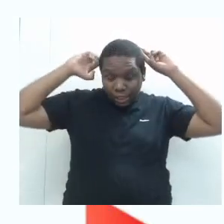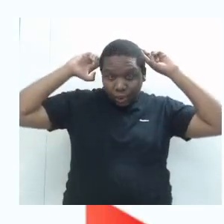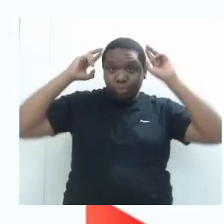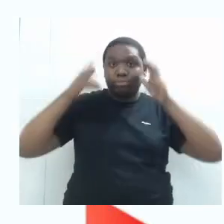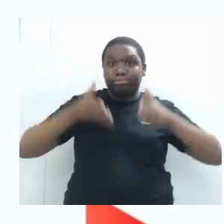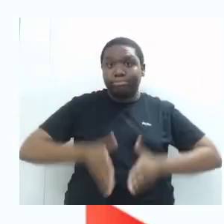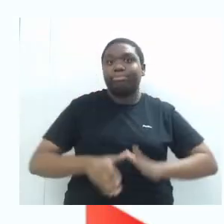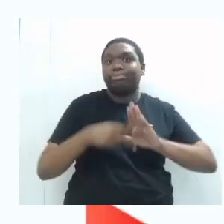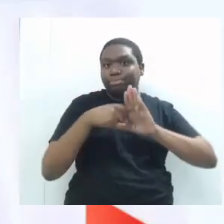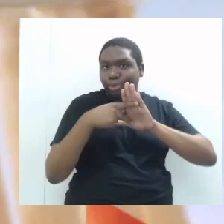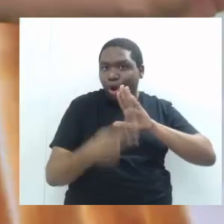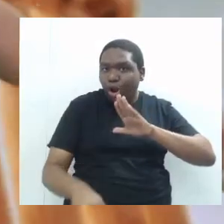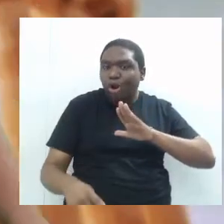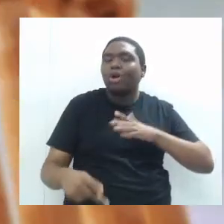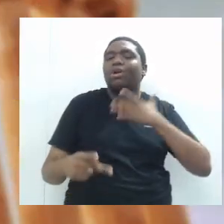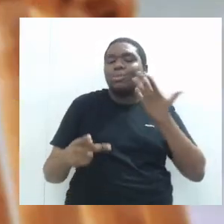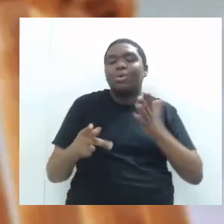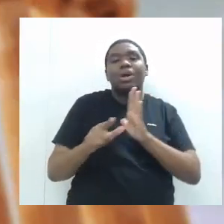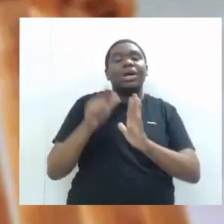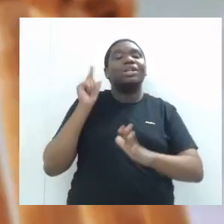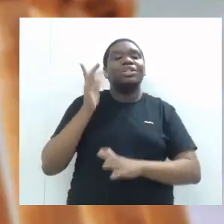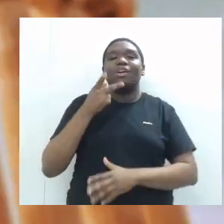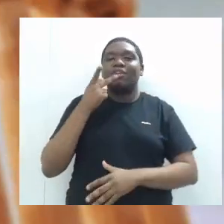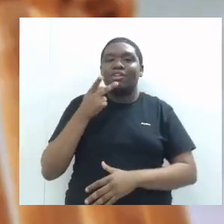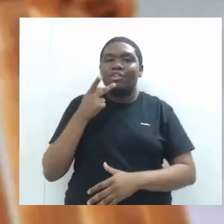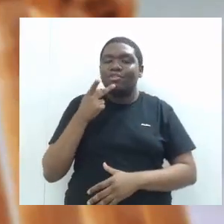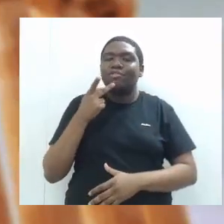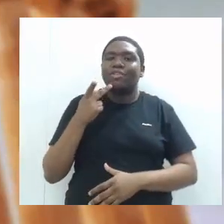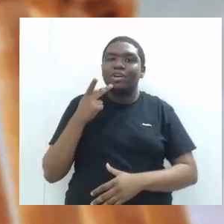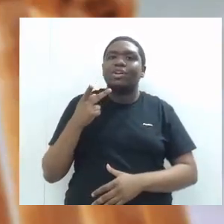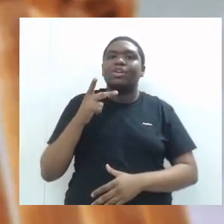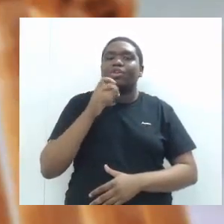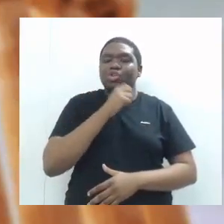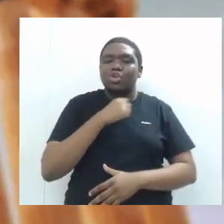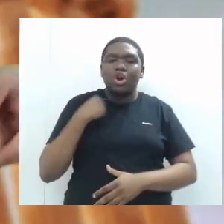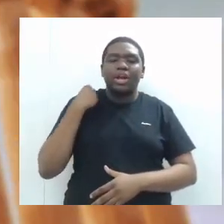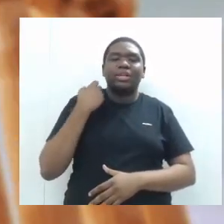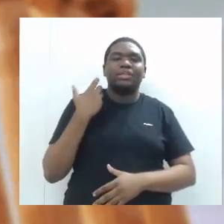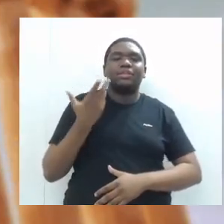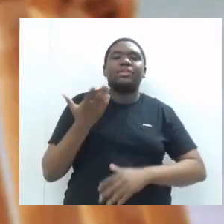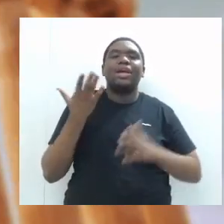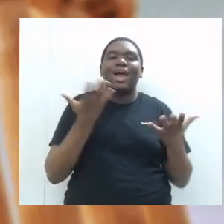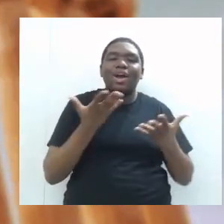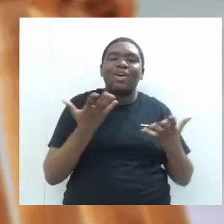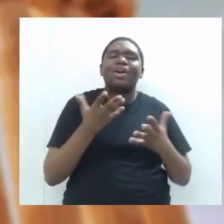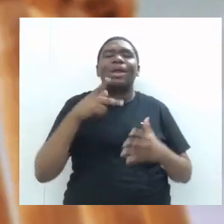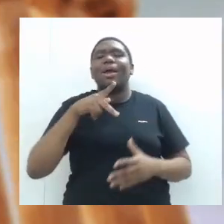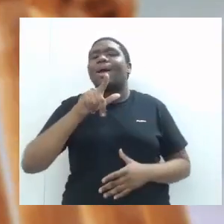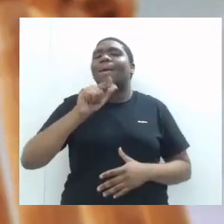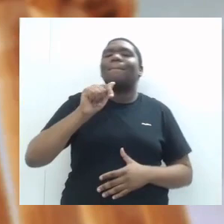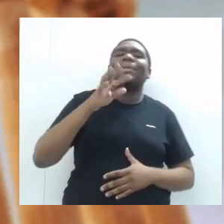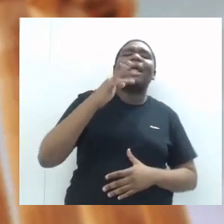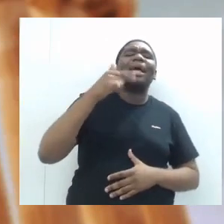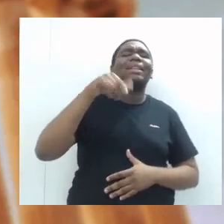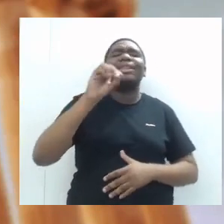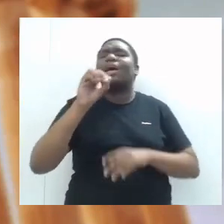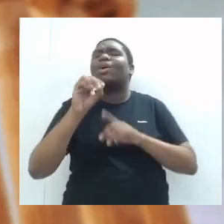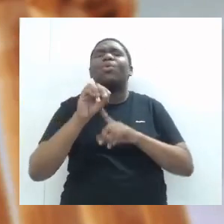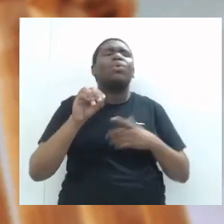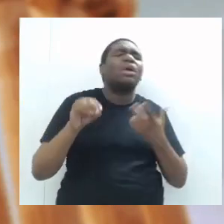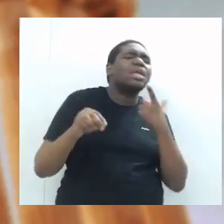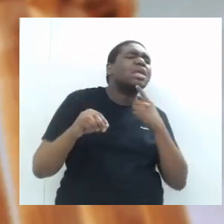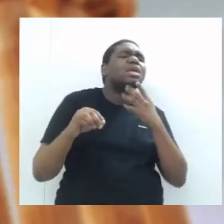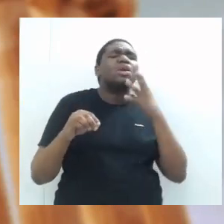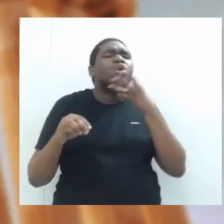falamos anteriormente de Sócrates, agora conhecer um pouco Platão. Mas quem é Platão? Vamos conhecer um pouco